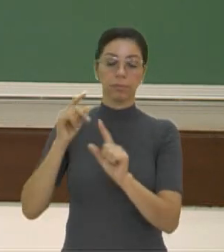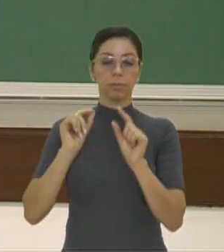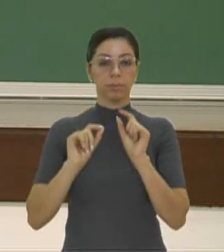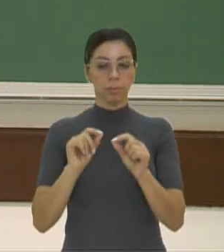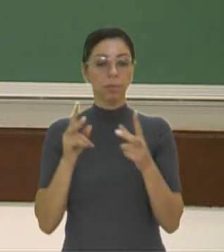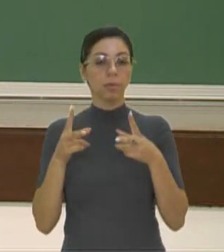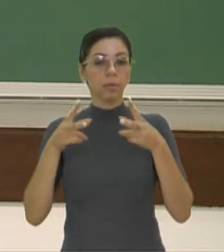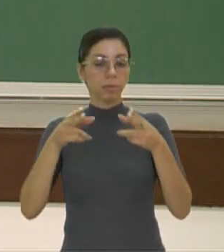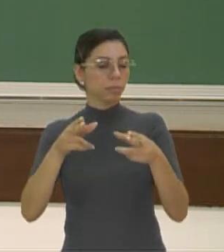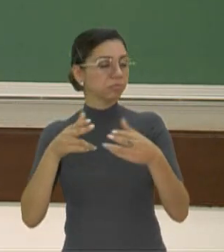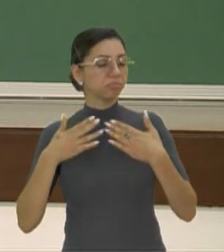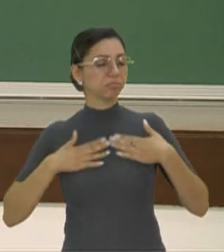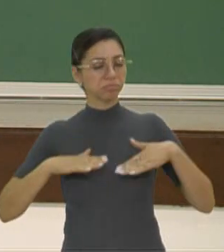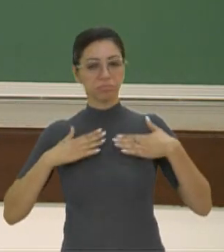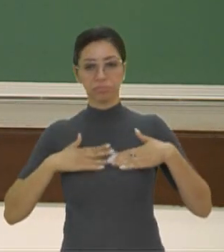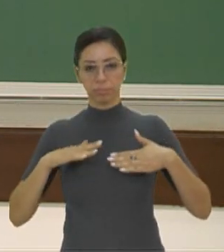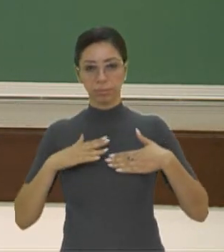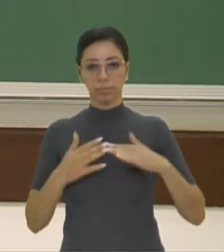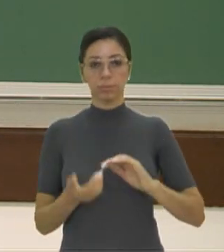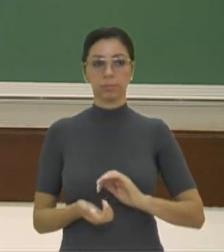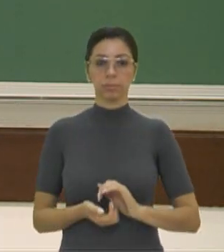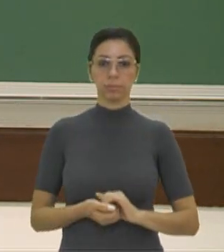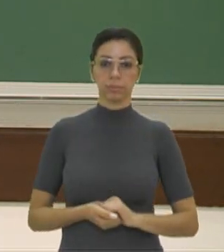acontece tranquilamente.